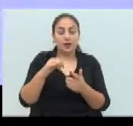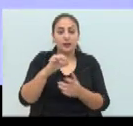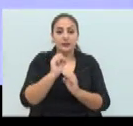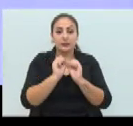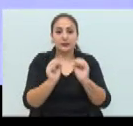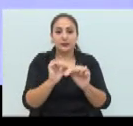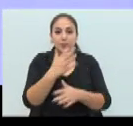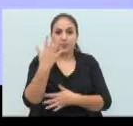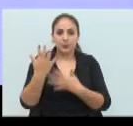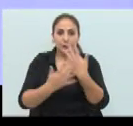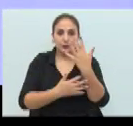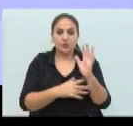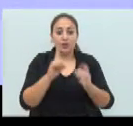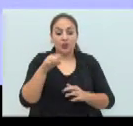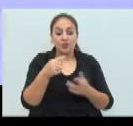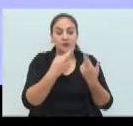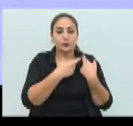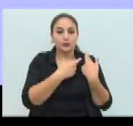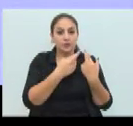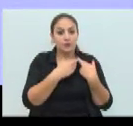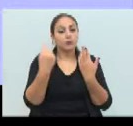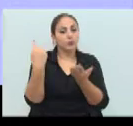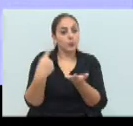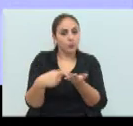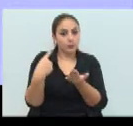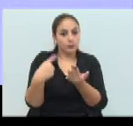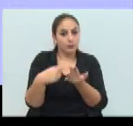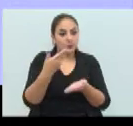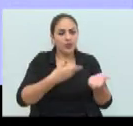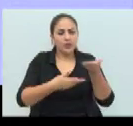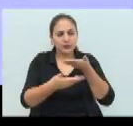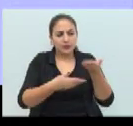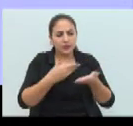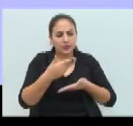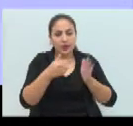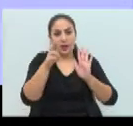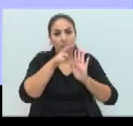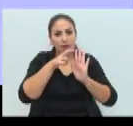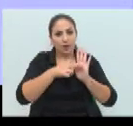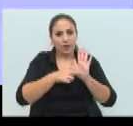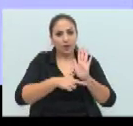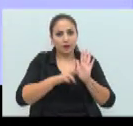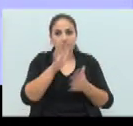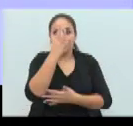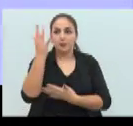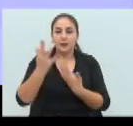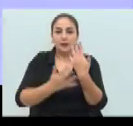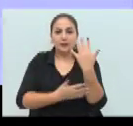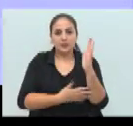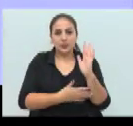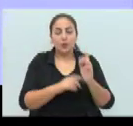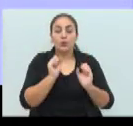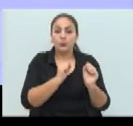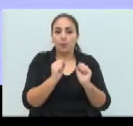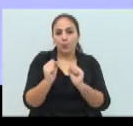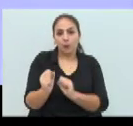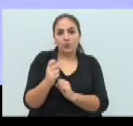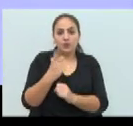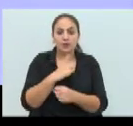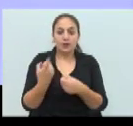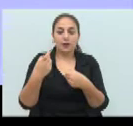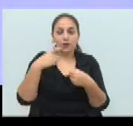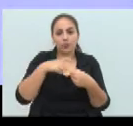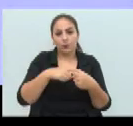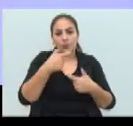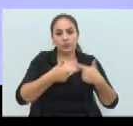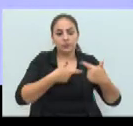Meio Ambiente, que é a responsável pela usina, se comprometer em atender algumas exigências ambientais, o que vai